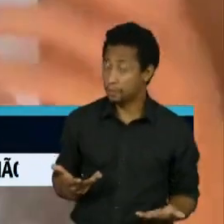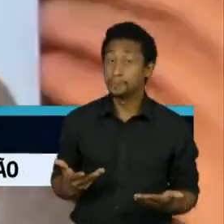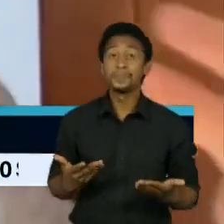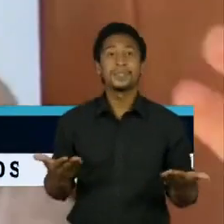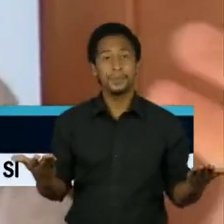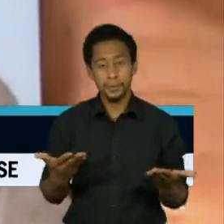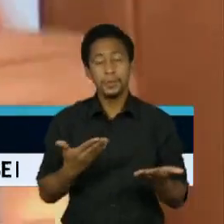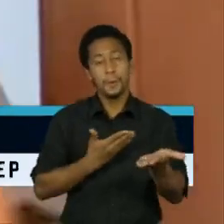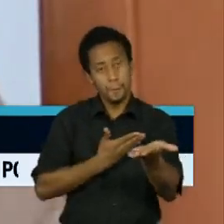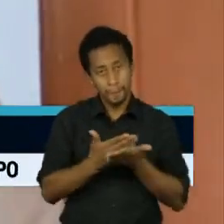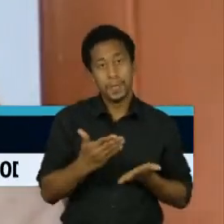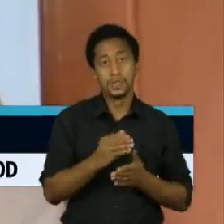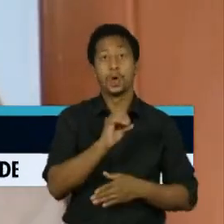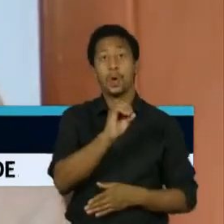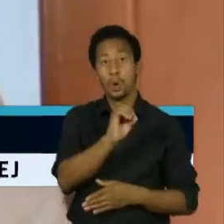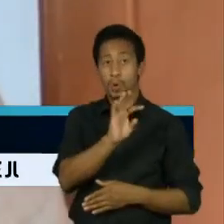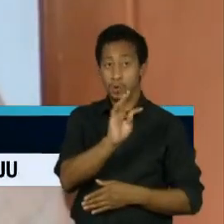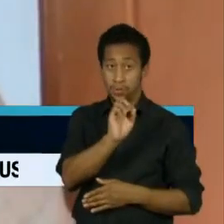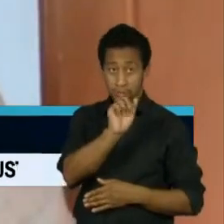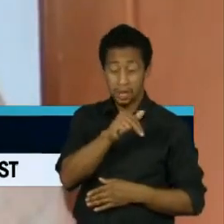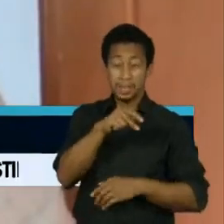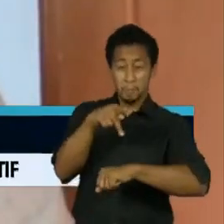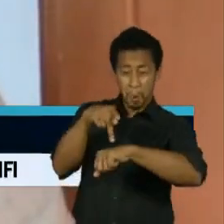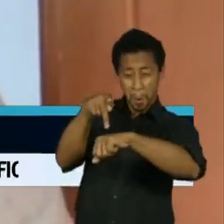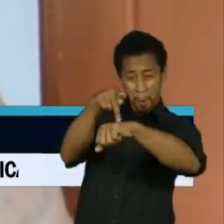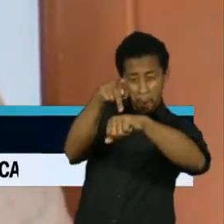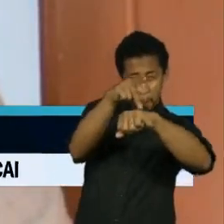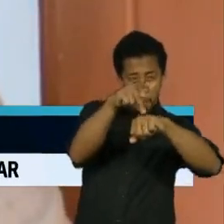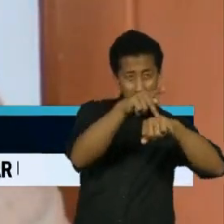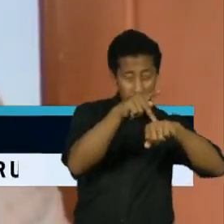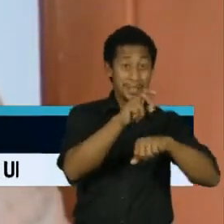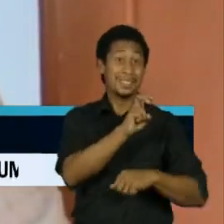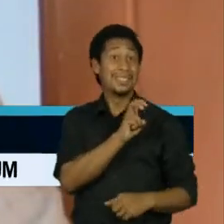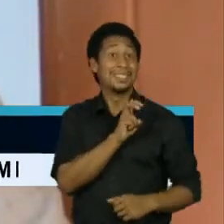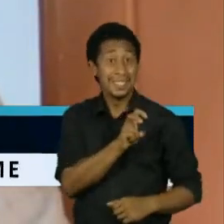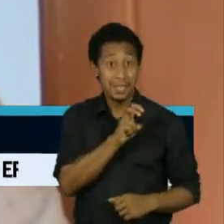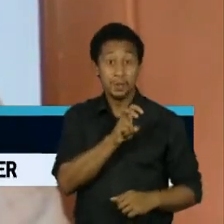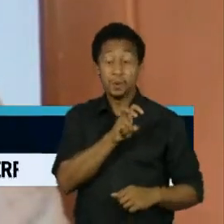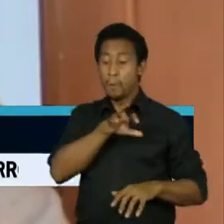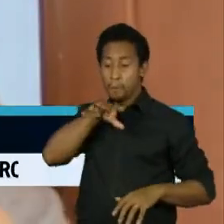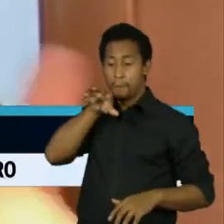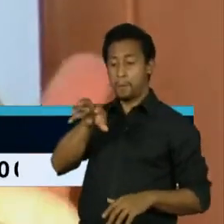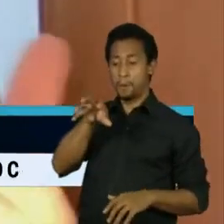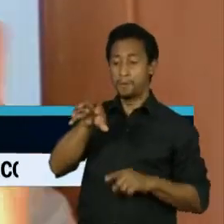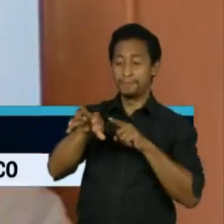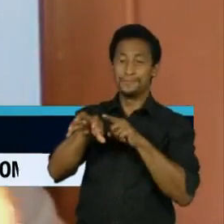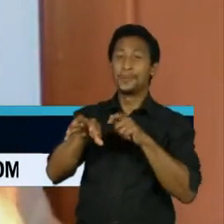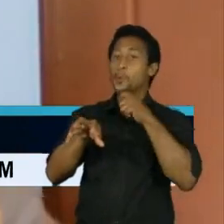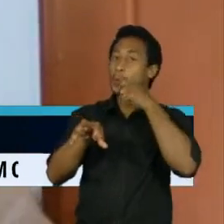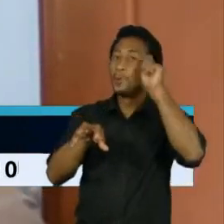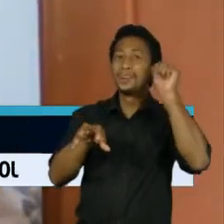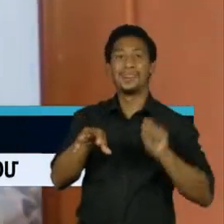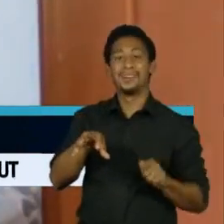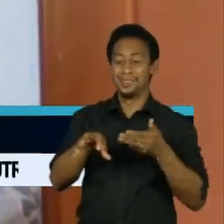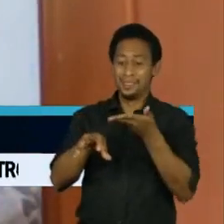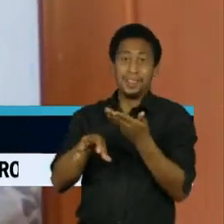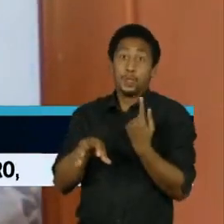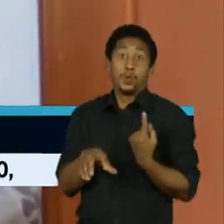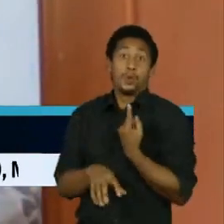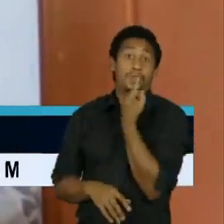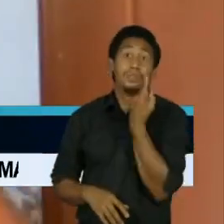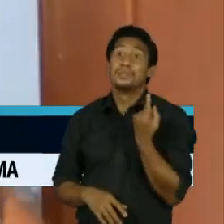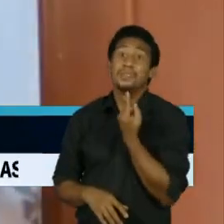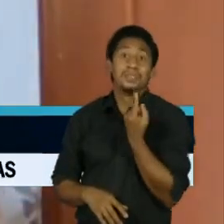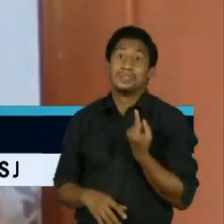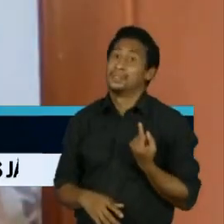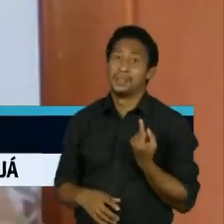5 ondas de expansão, a Ucrânia ficou literalmente como um buraco negro no meio disso, porque ninguém sabia se a